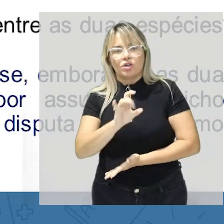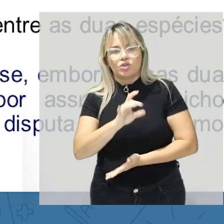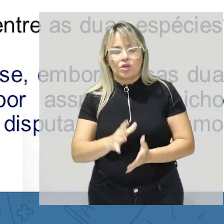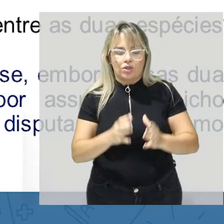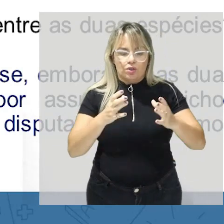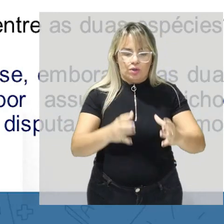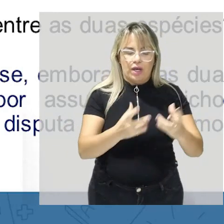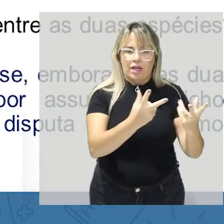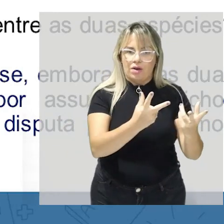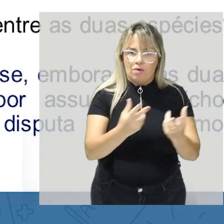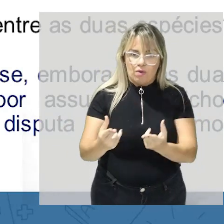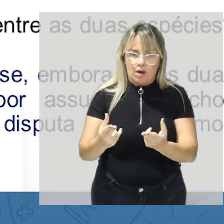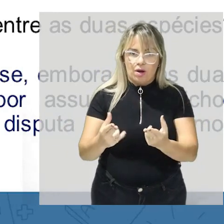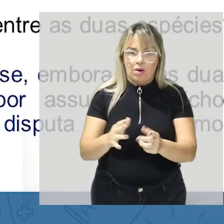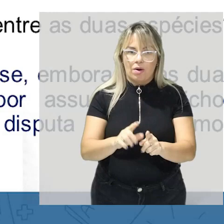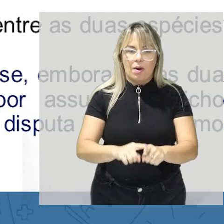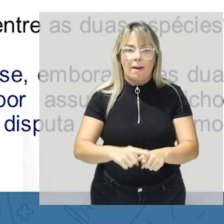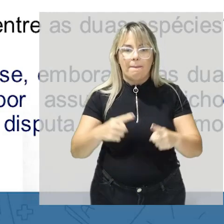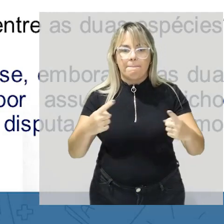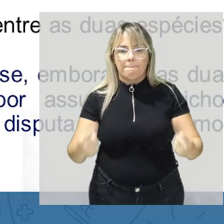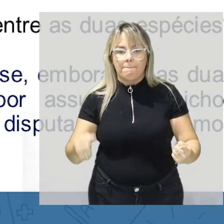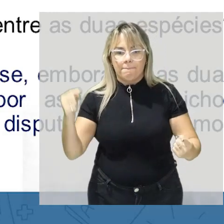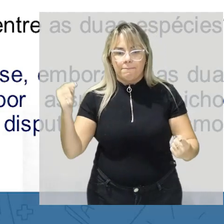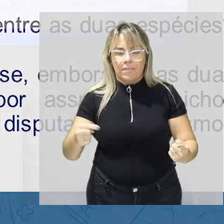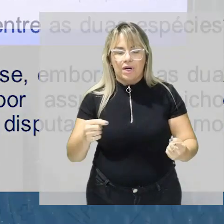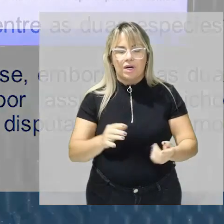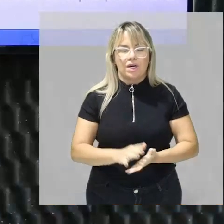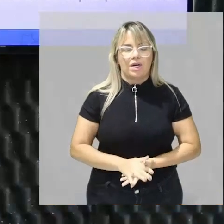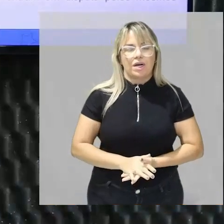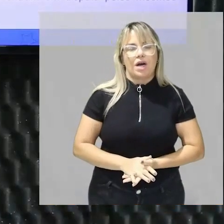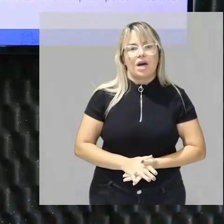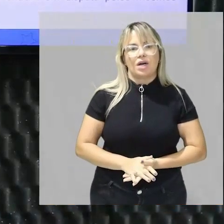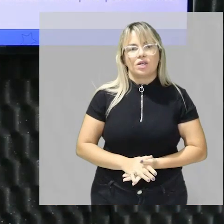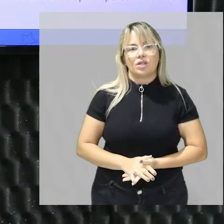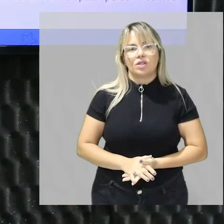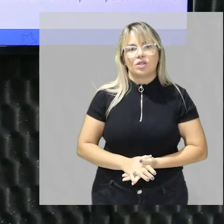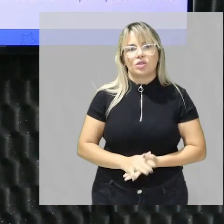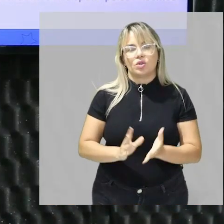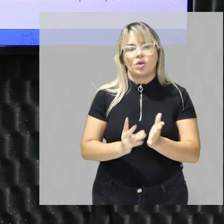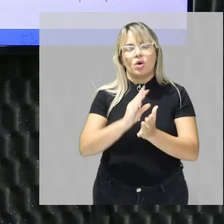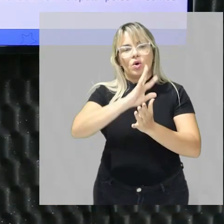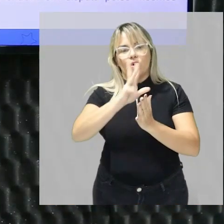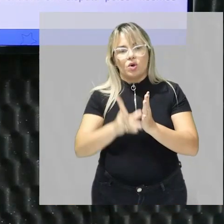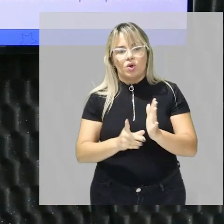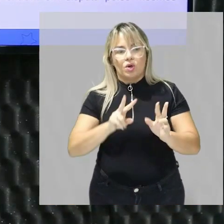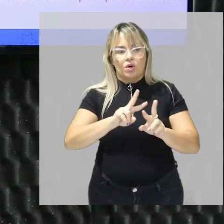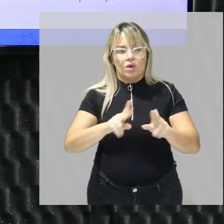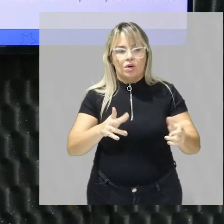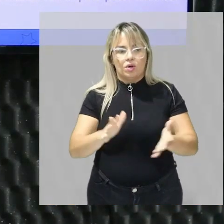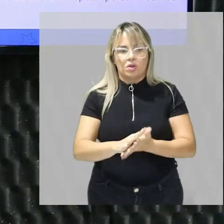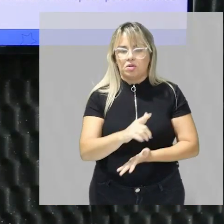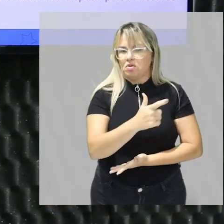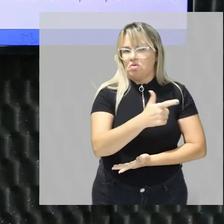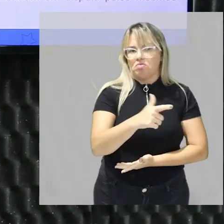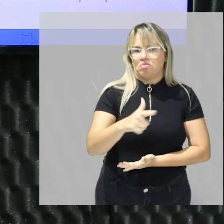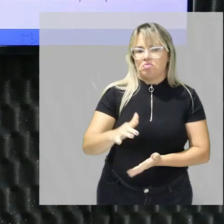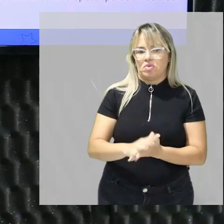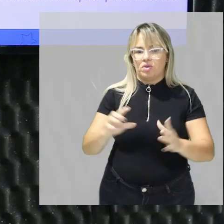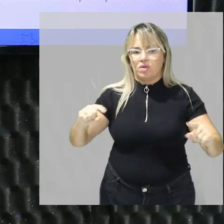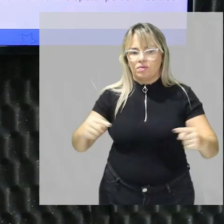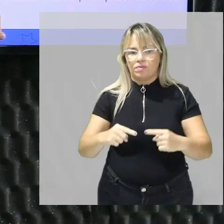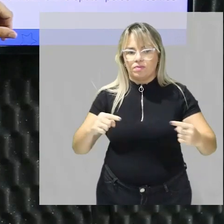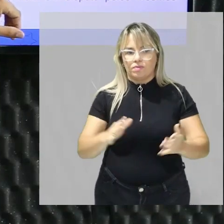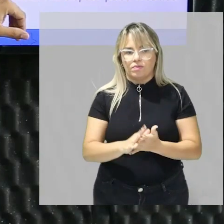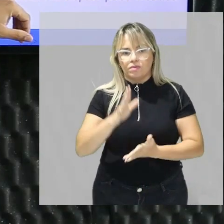A sugestão de resposta diria o seguinte, olha só. Então não tem possibilidade, né, de haver competição. Segundo o princípio